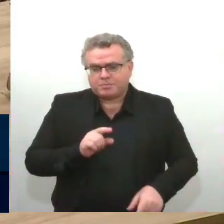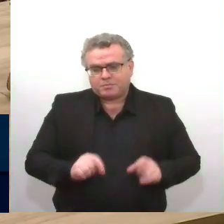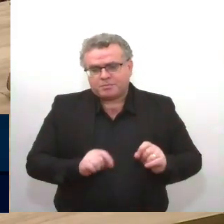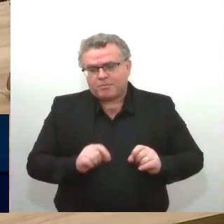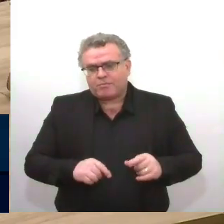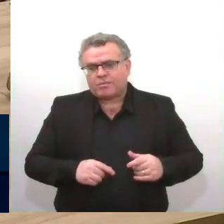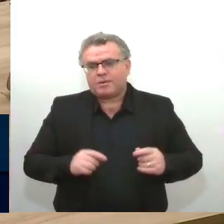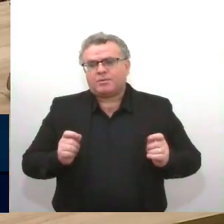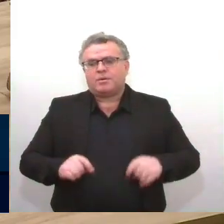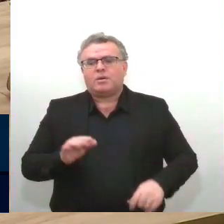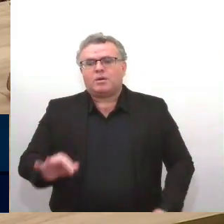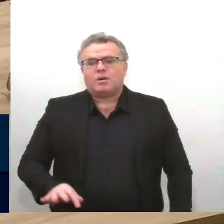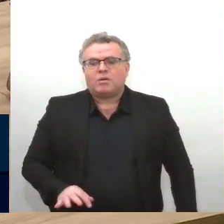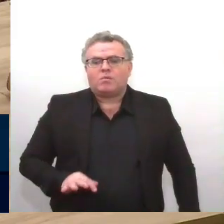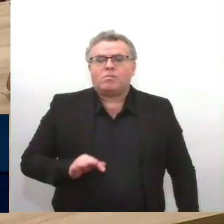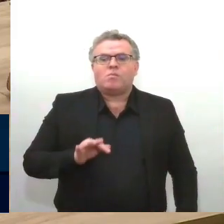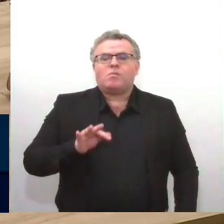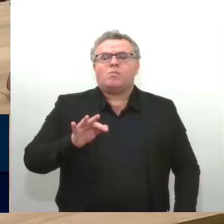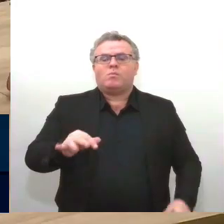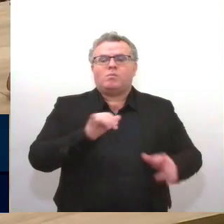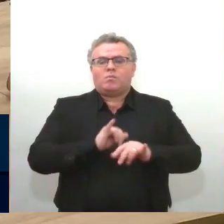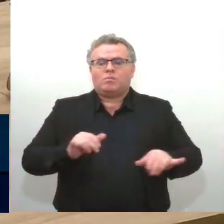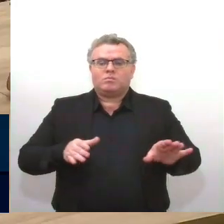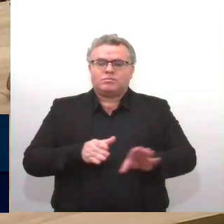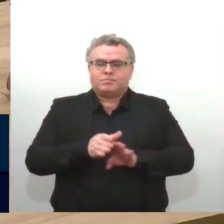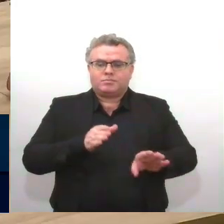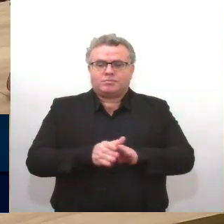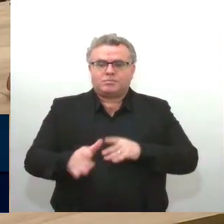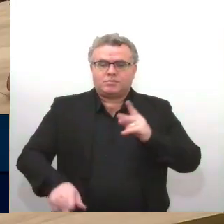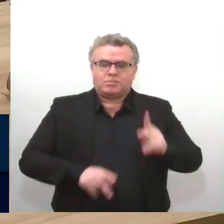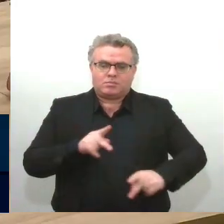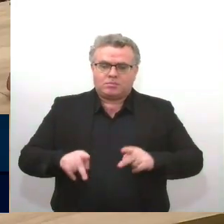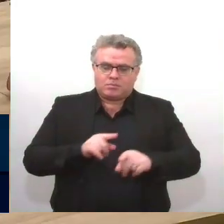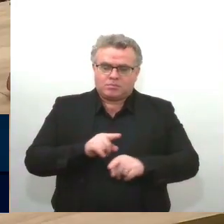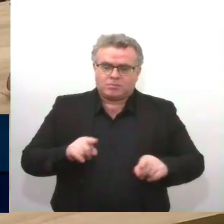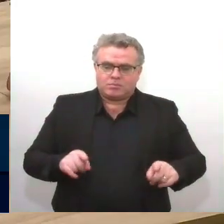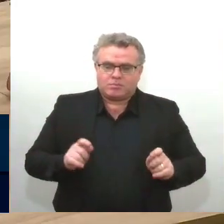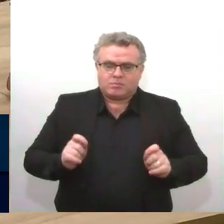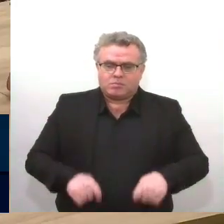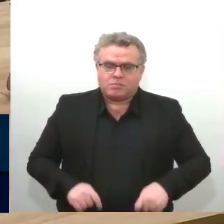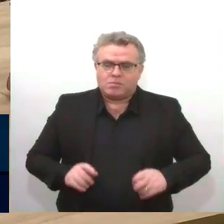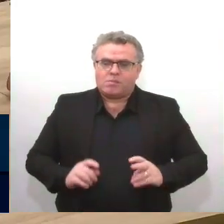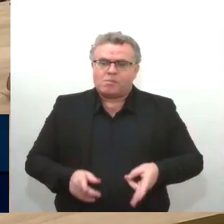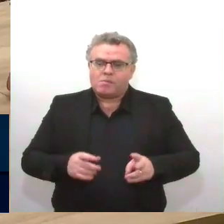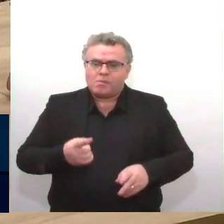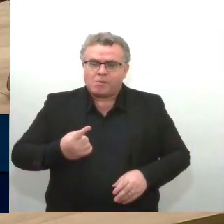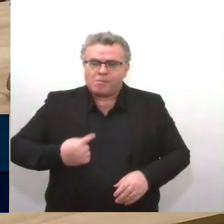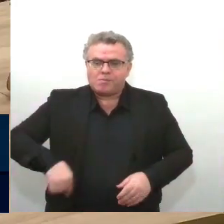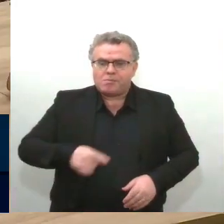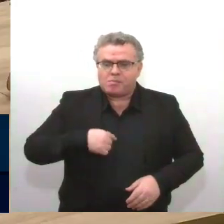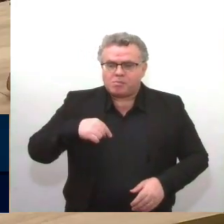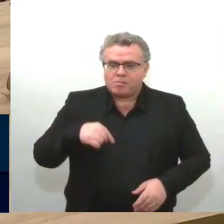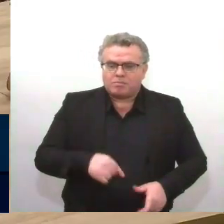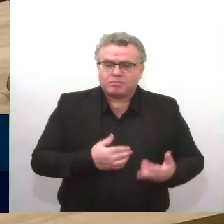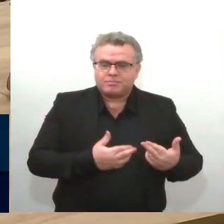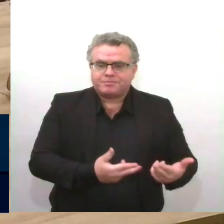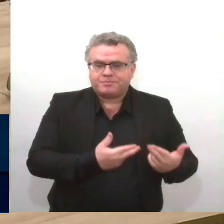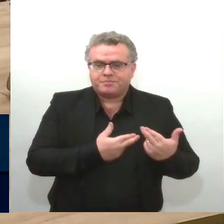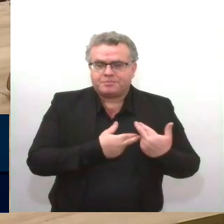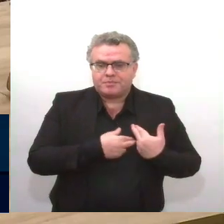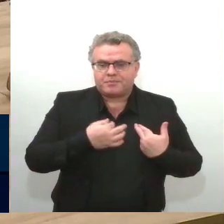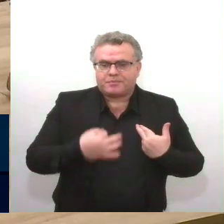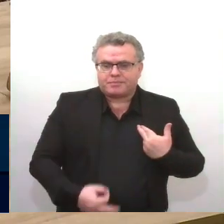essa conscientização não só para nós parlamentares que nós estamos aqui representando George não só o pessoal que nos